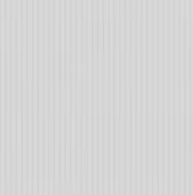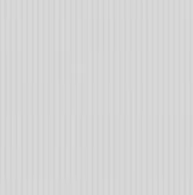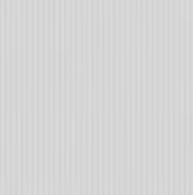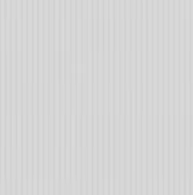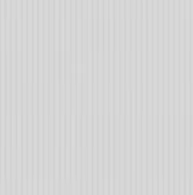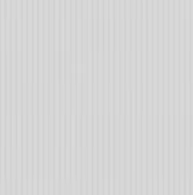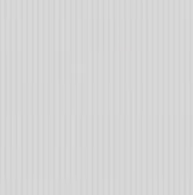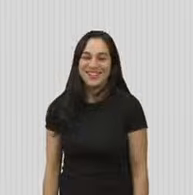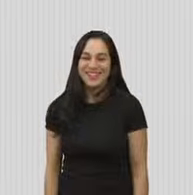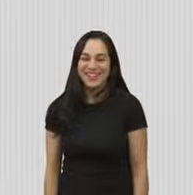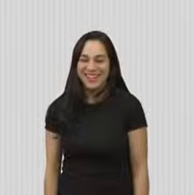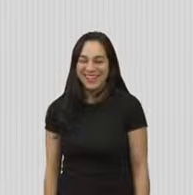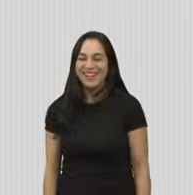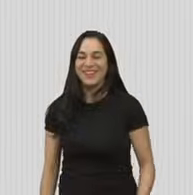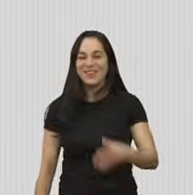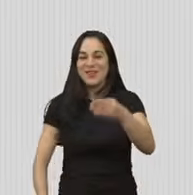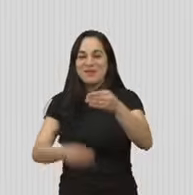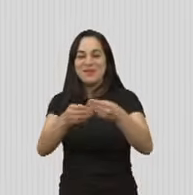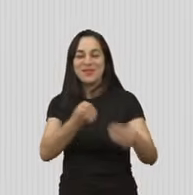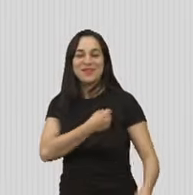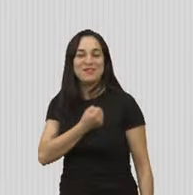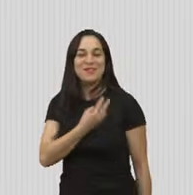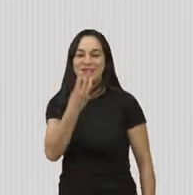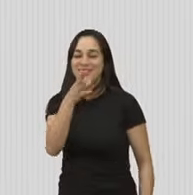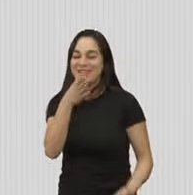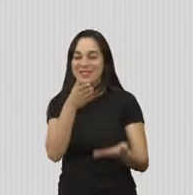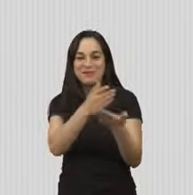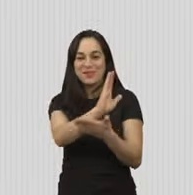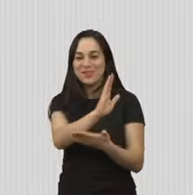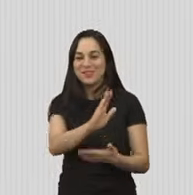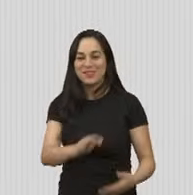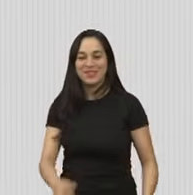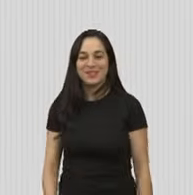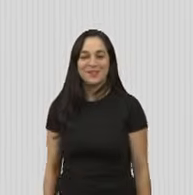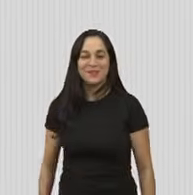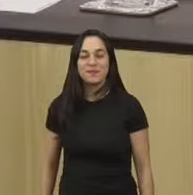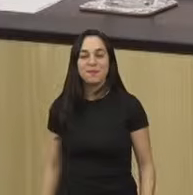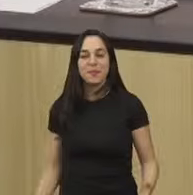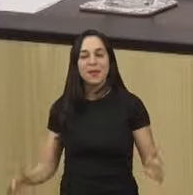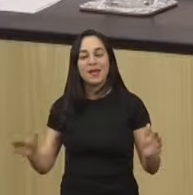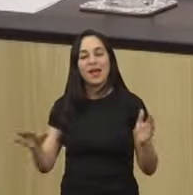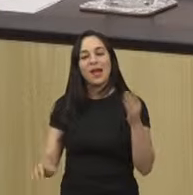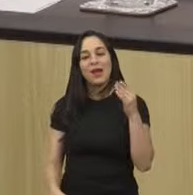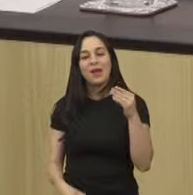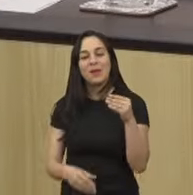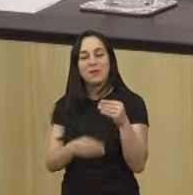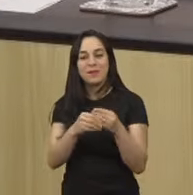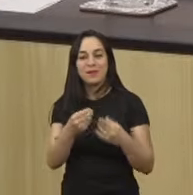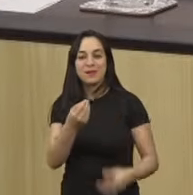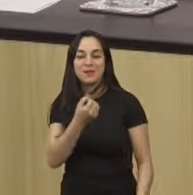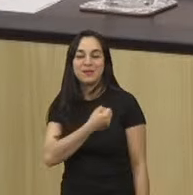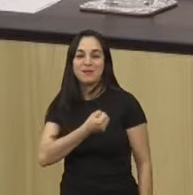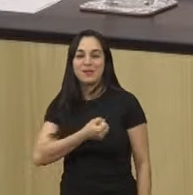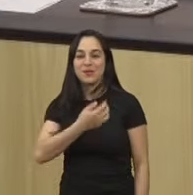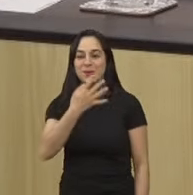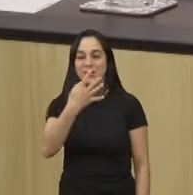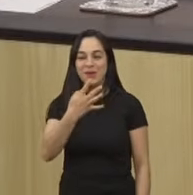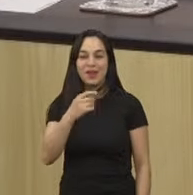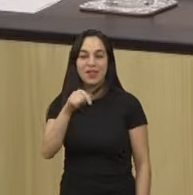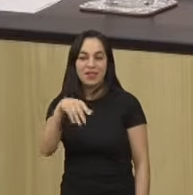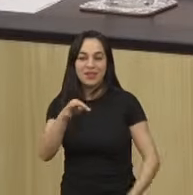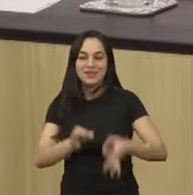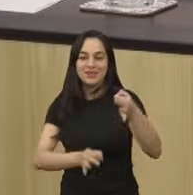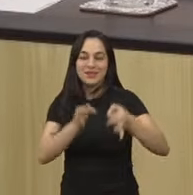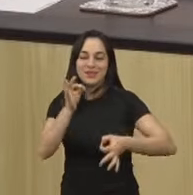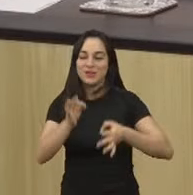Emenda número 3, aprovada. Próxima emenda. Por fim, a última emenda, emenda número 4, que foi sugestão do jurídico desta